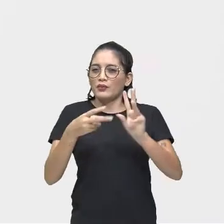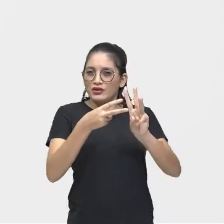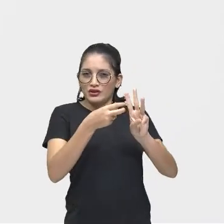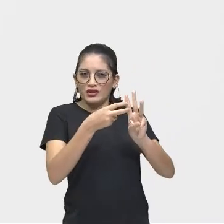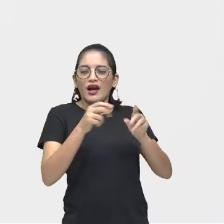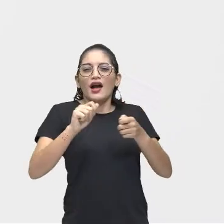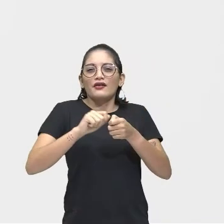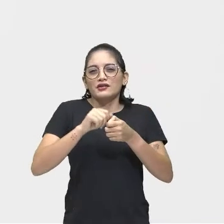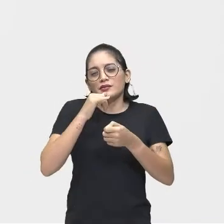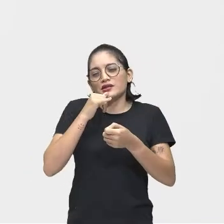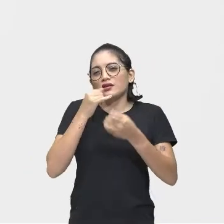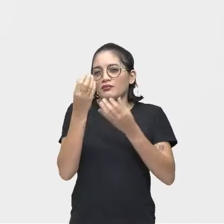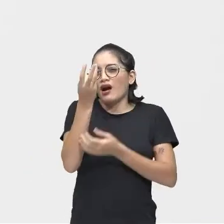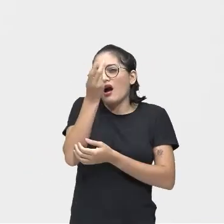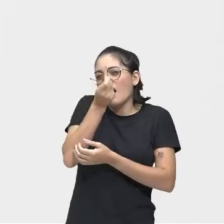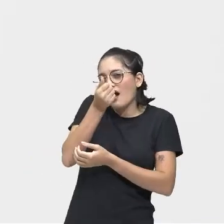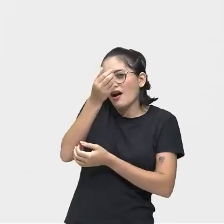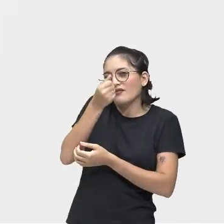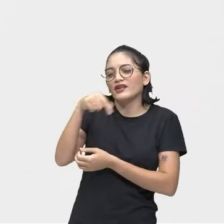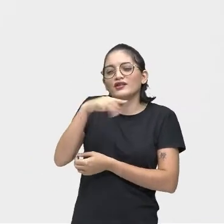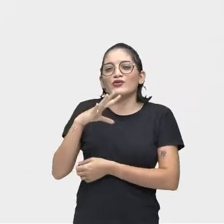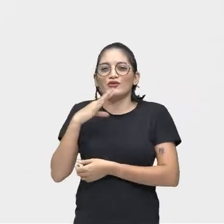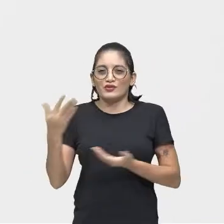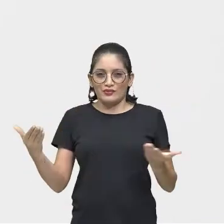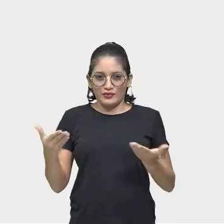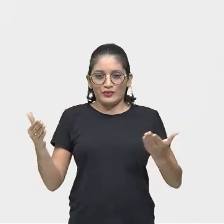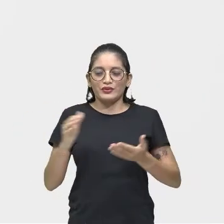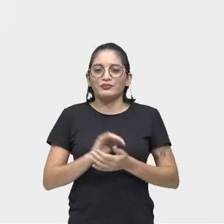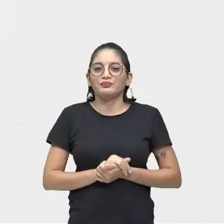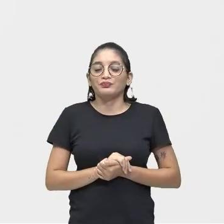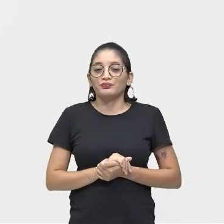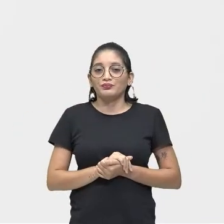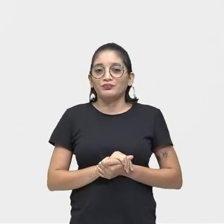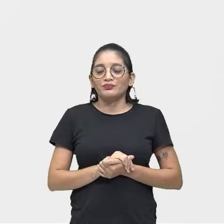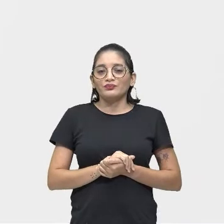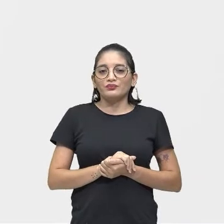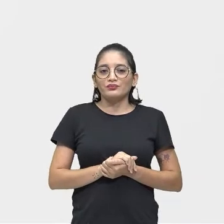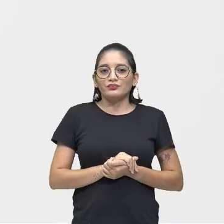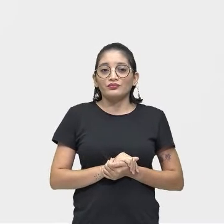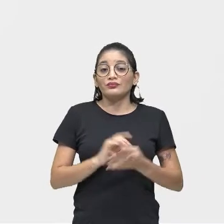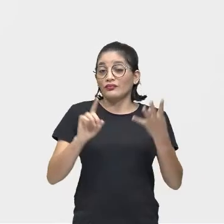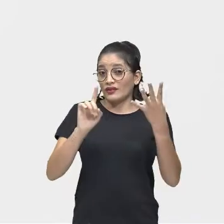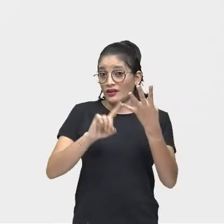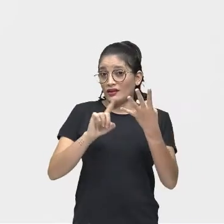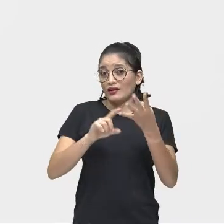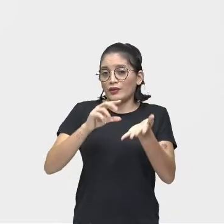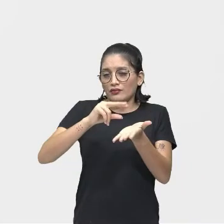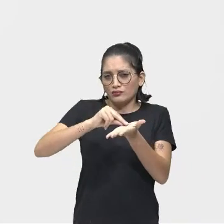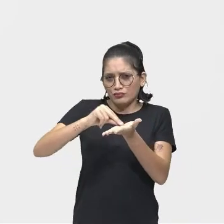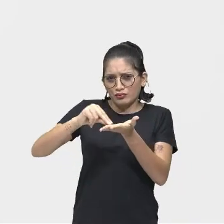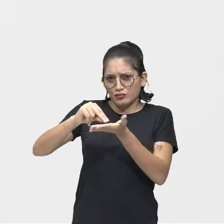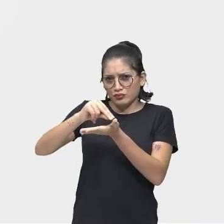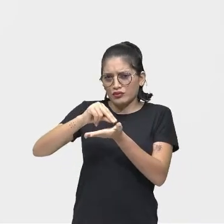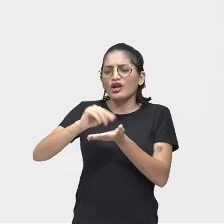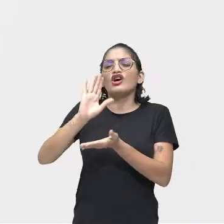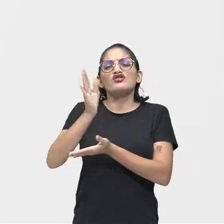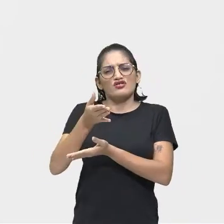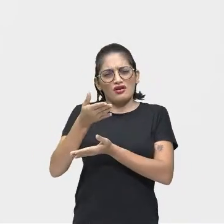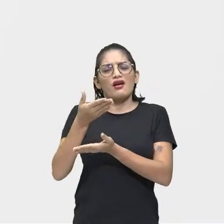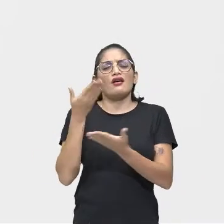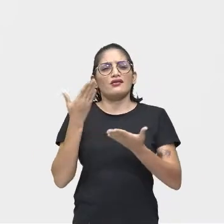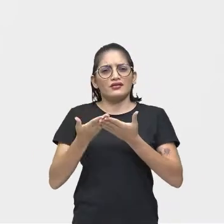a farinha, a popular farinha que a gente conhece hoje. O o cacau, que a gente já estudou na